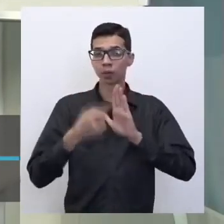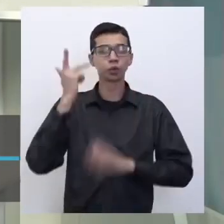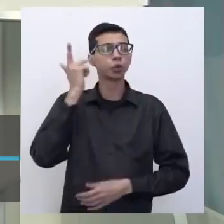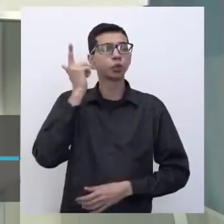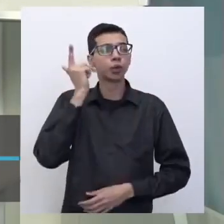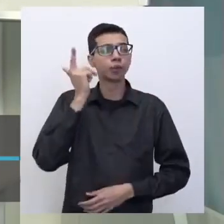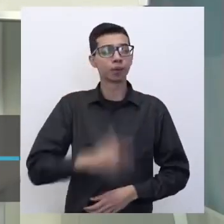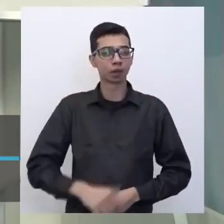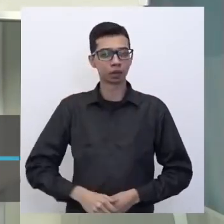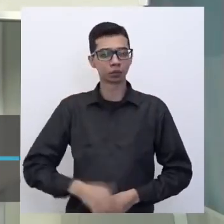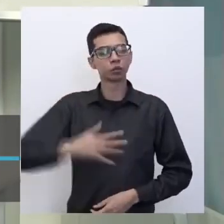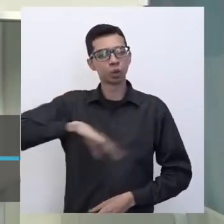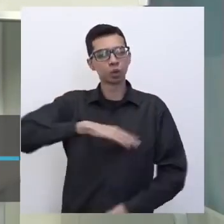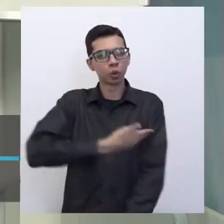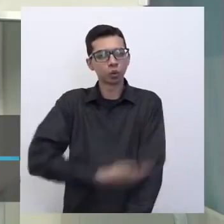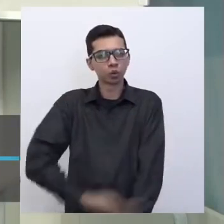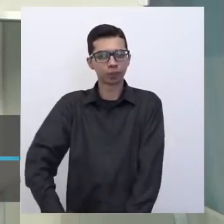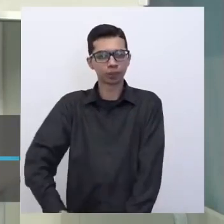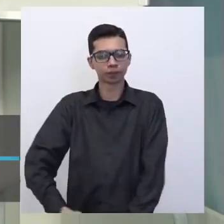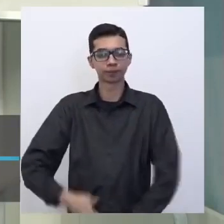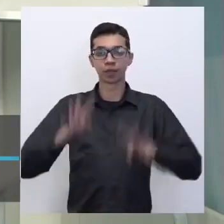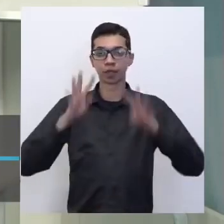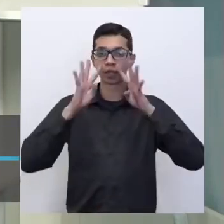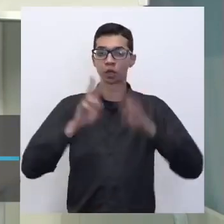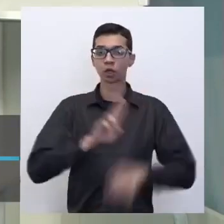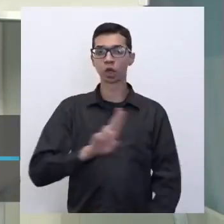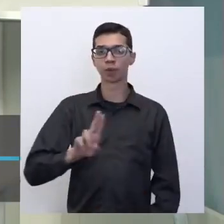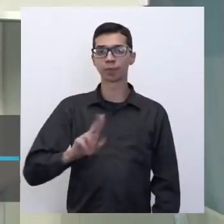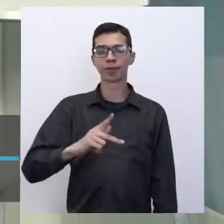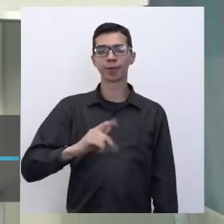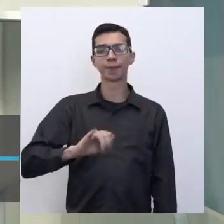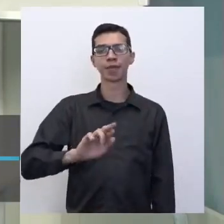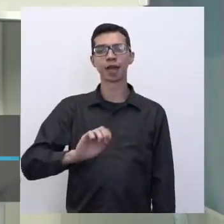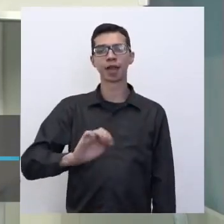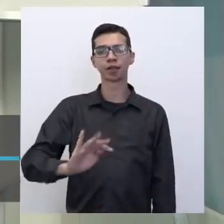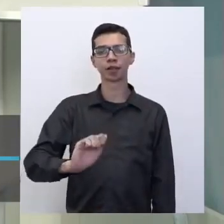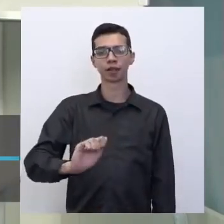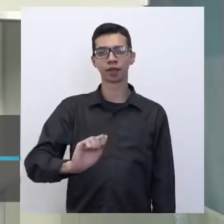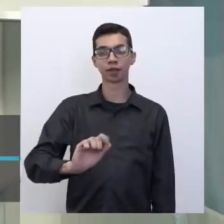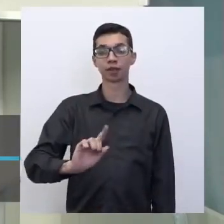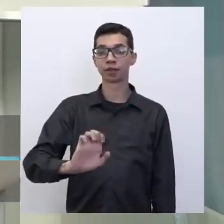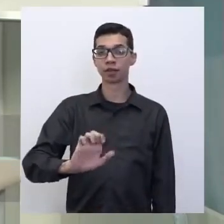está acostumado a ver. Chama-se O Pirata de Galochas.